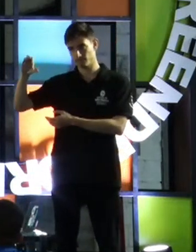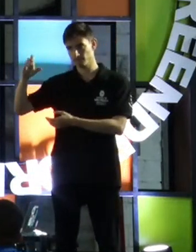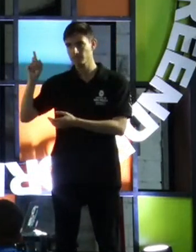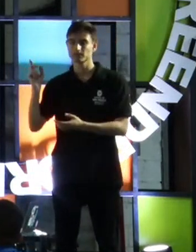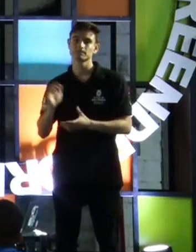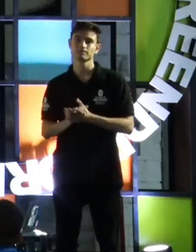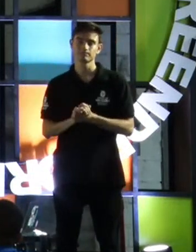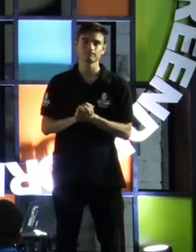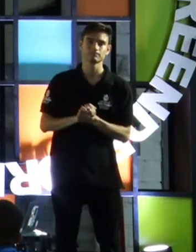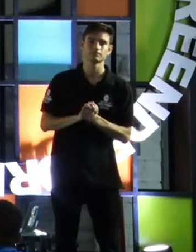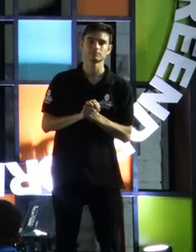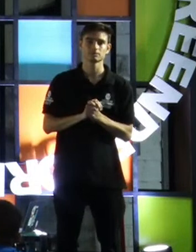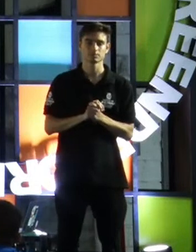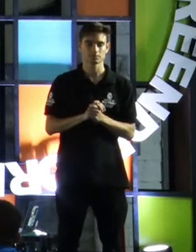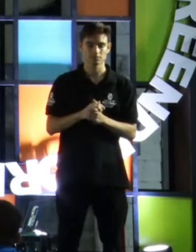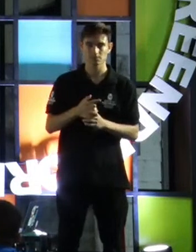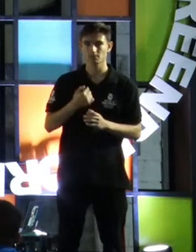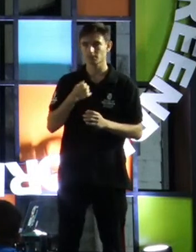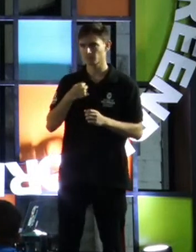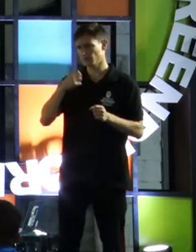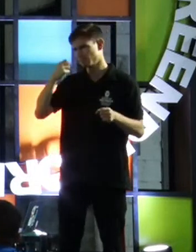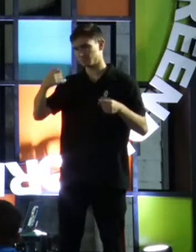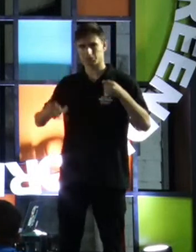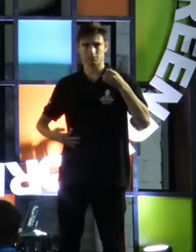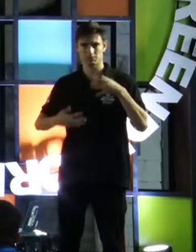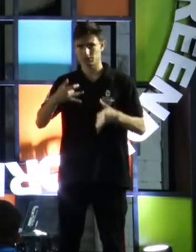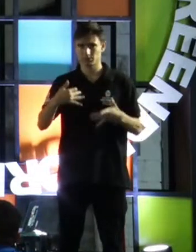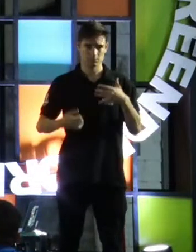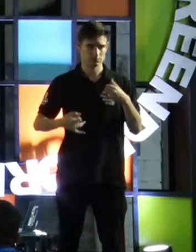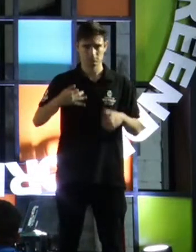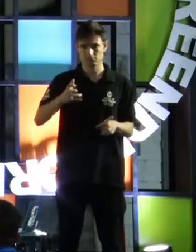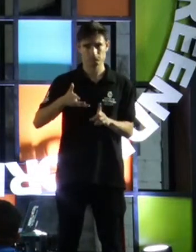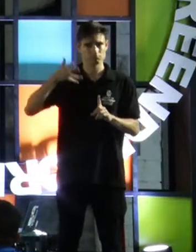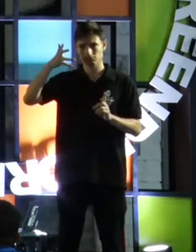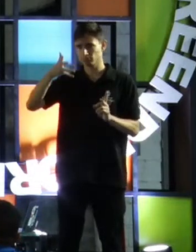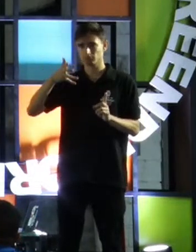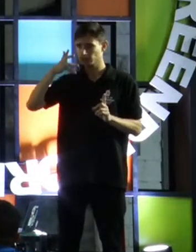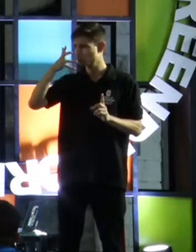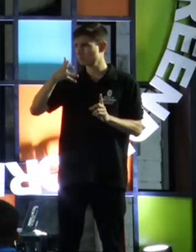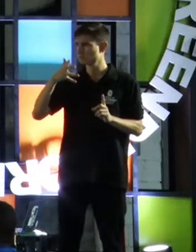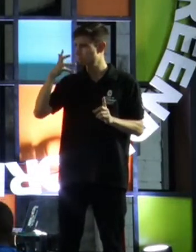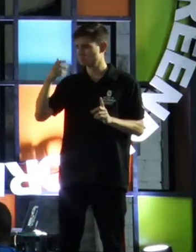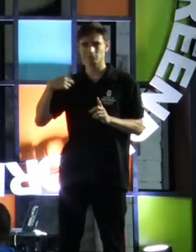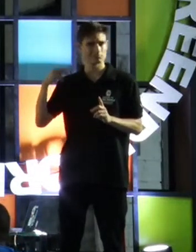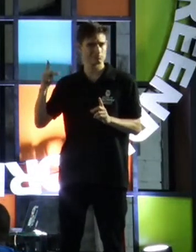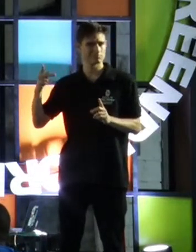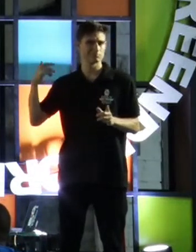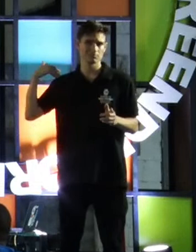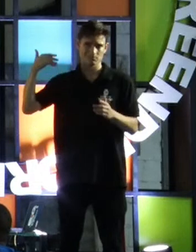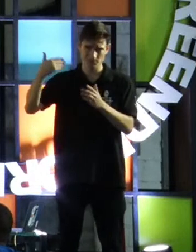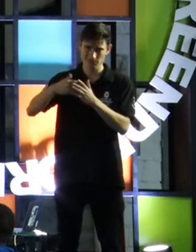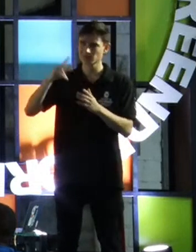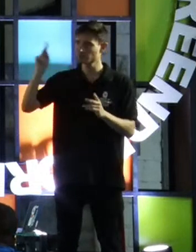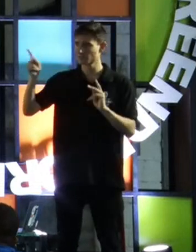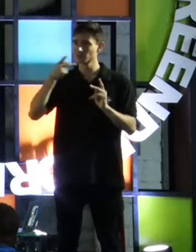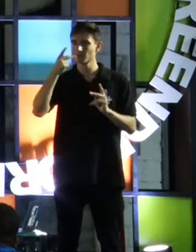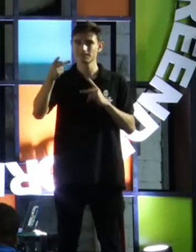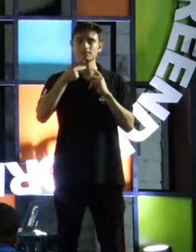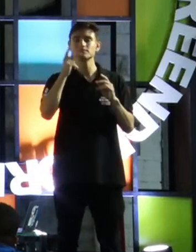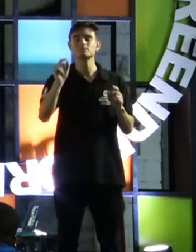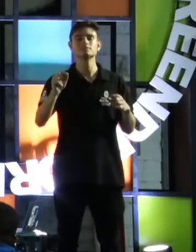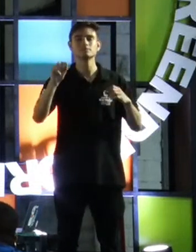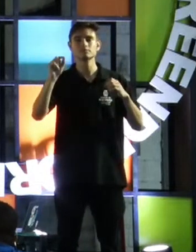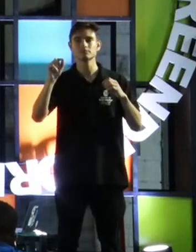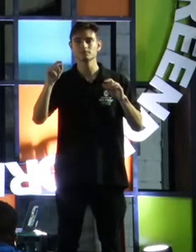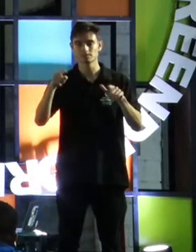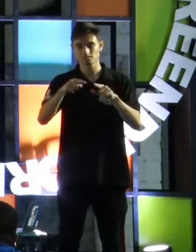E eu fiz minha fala, é uma história que eu venho repetindo em todo canto que eu vou, sobre como